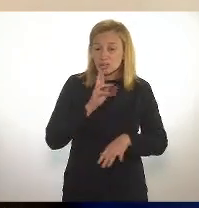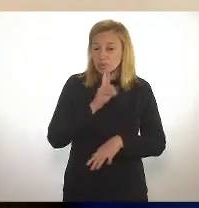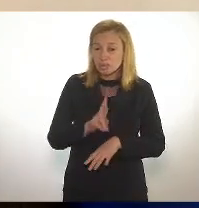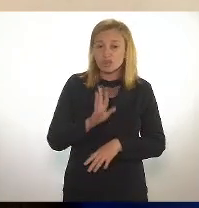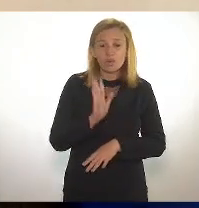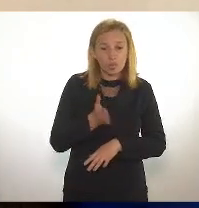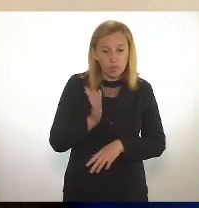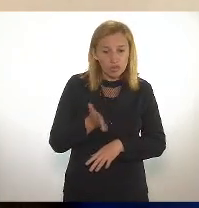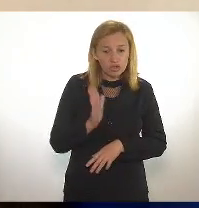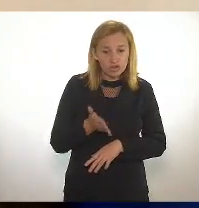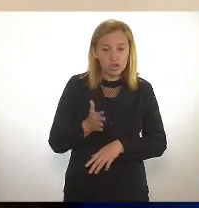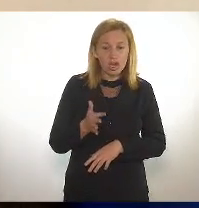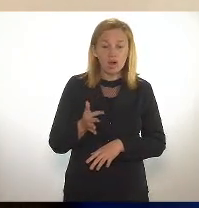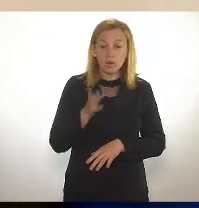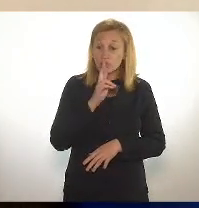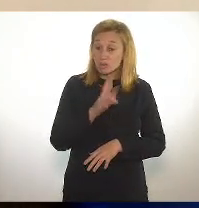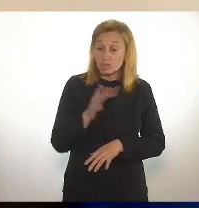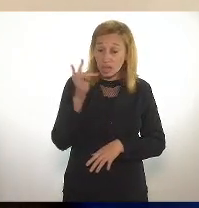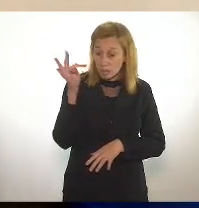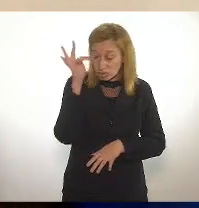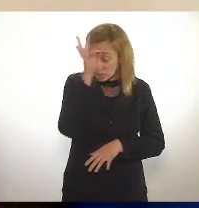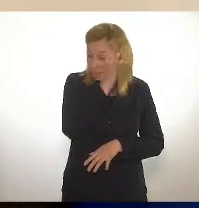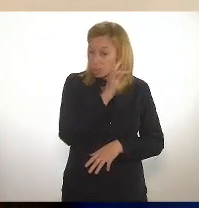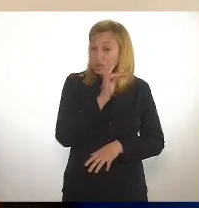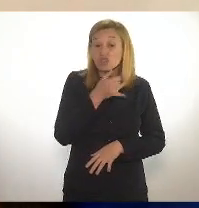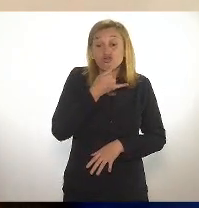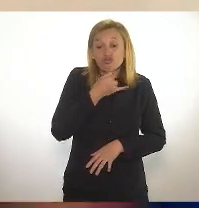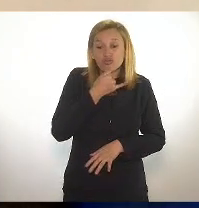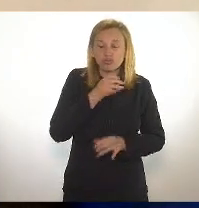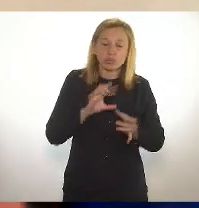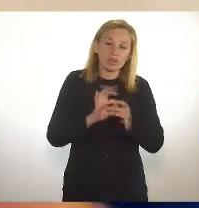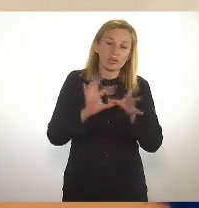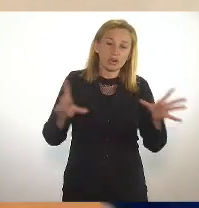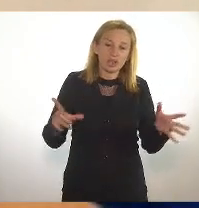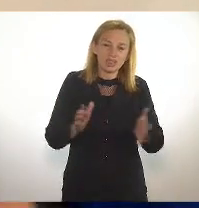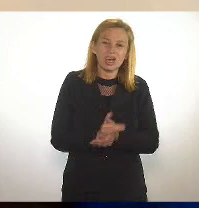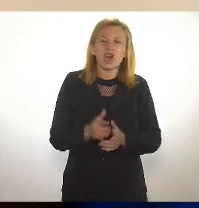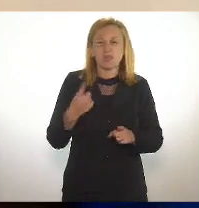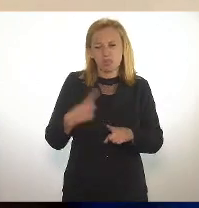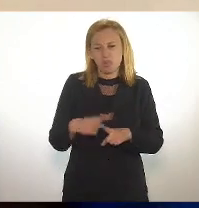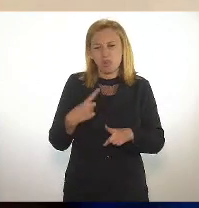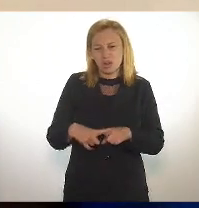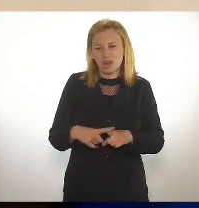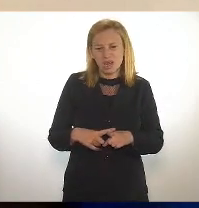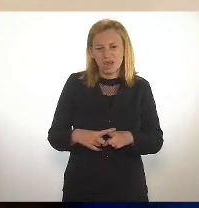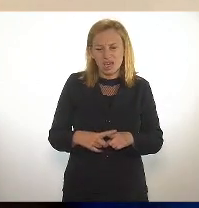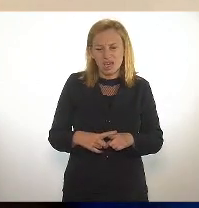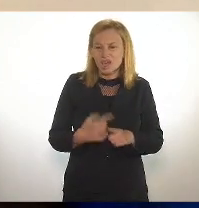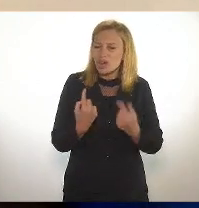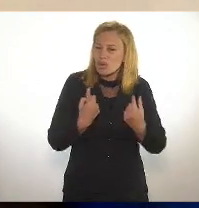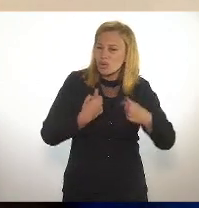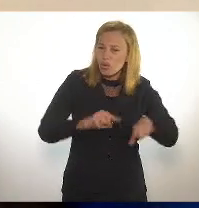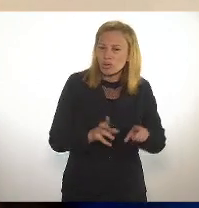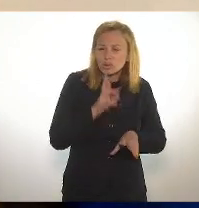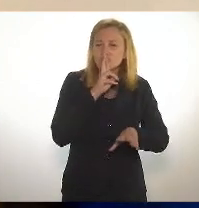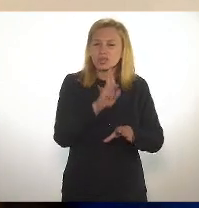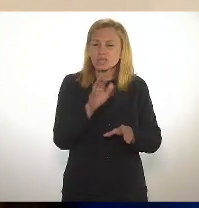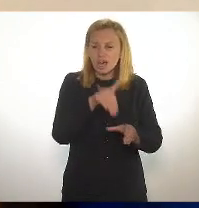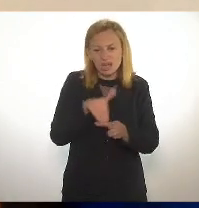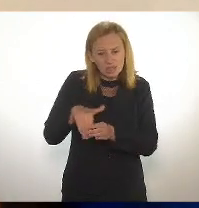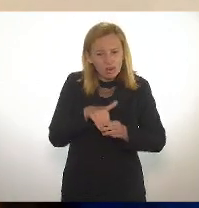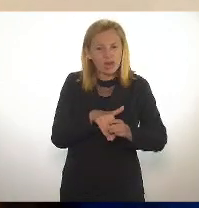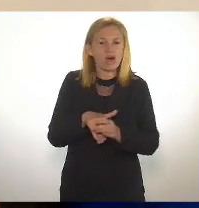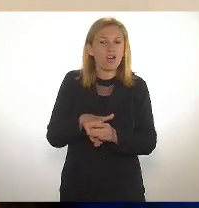tem resultados tristes para a democracia. Porque questionar um resultado eleitoral, como Vossa Excelência bem